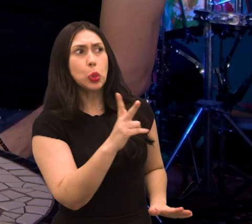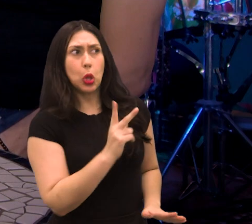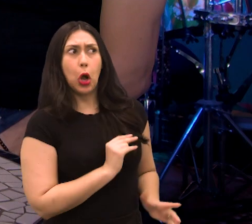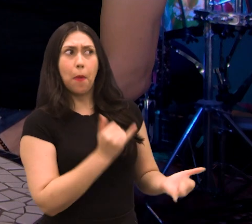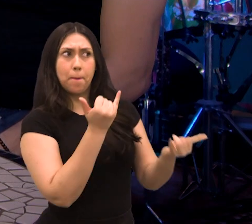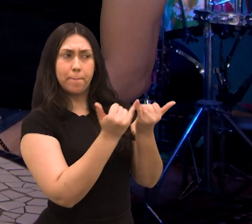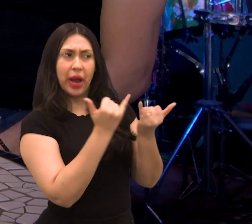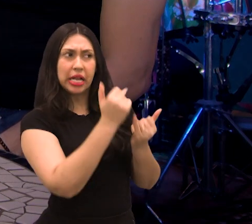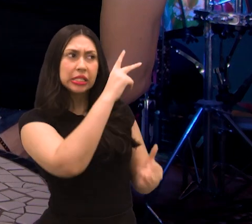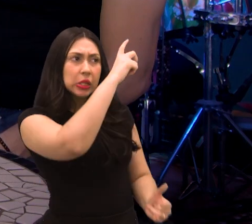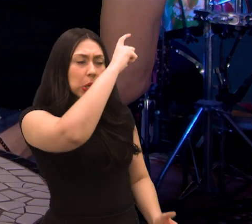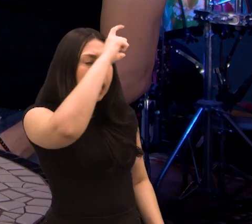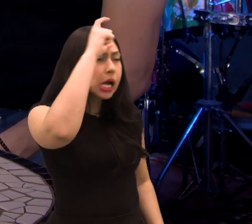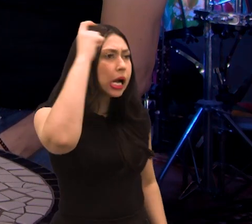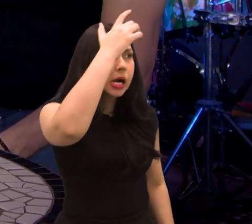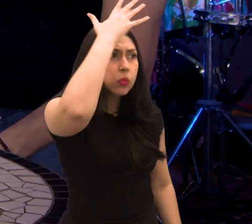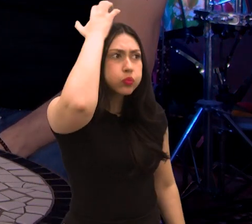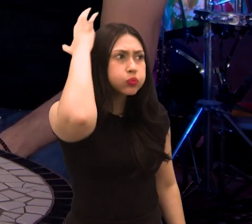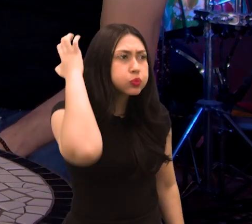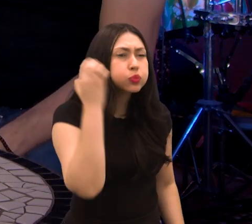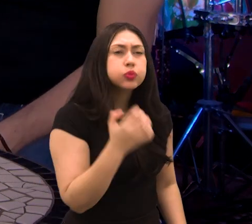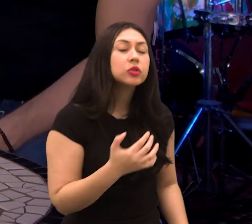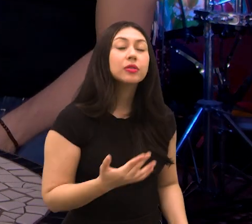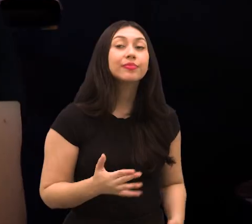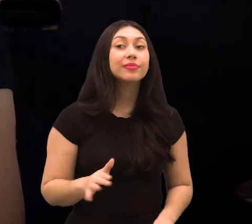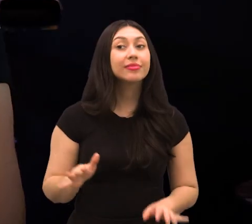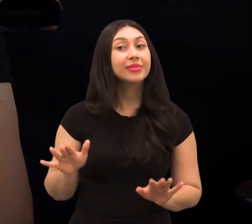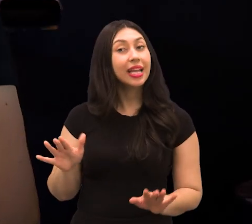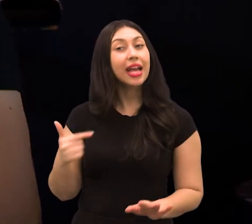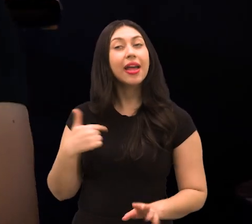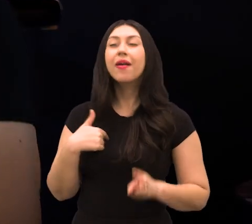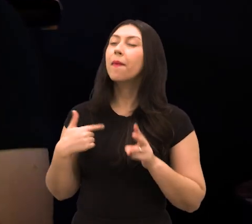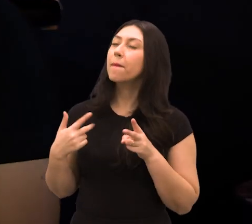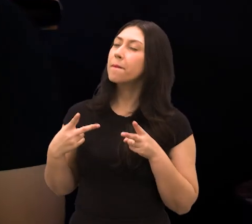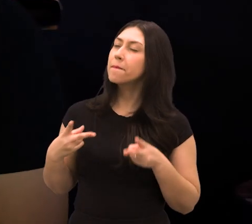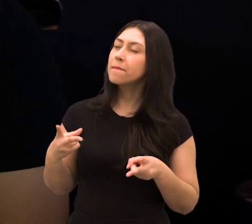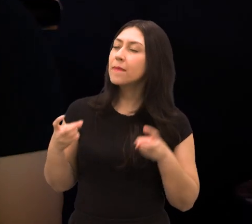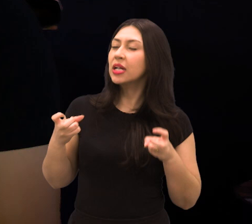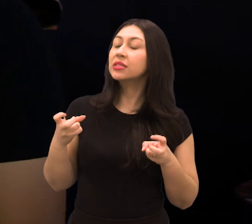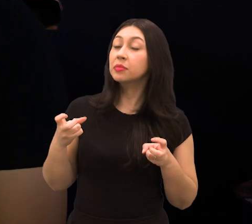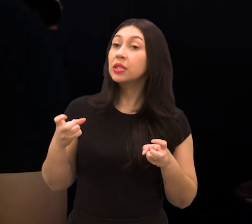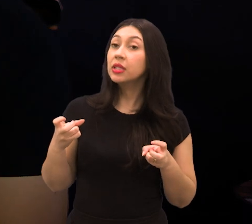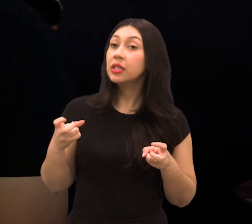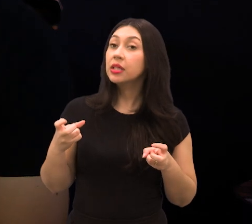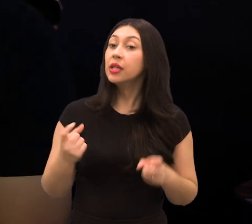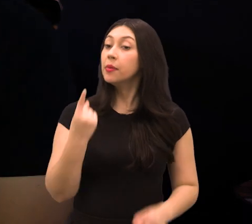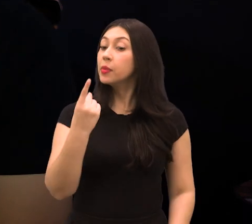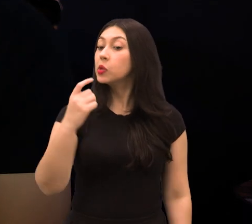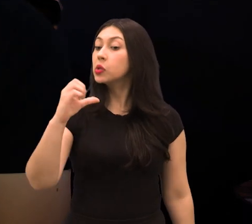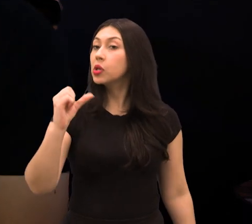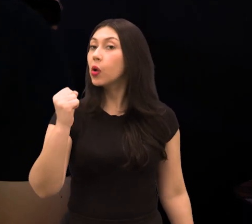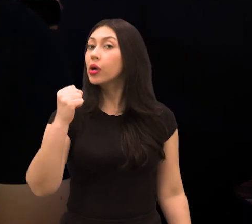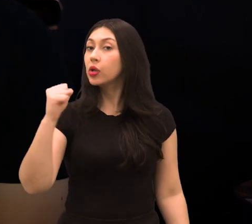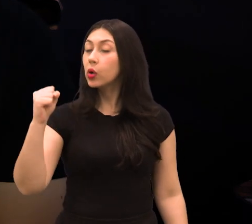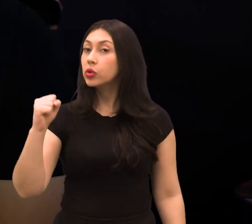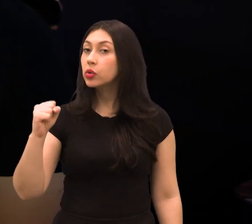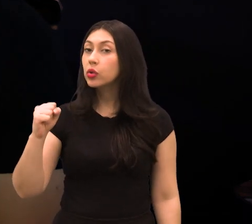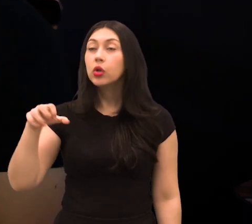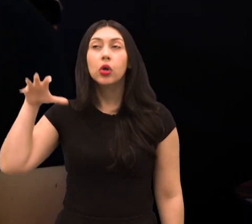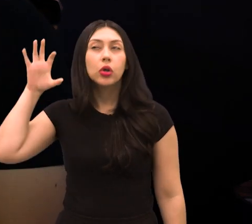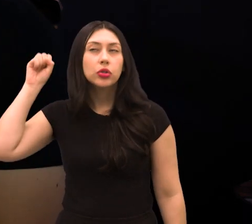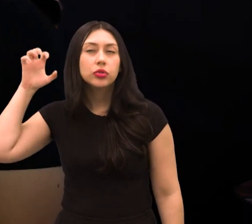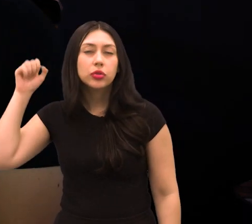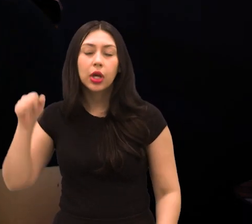vez que parecia? Como foi toda essa sua relação? Eu acho que eu identifiquei isso quando eu vi em 88 o disco